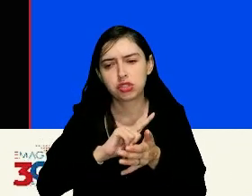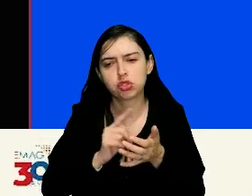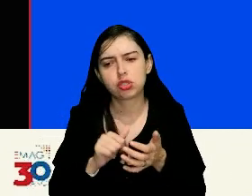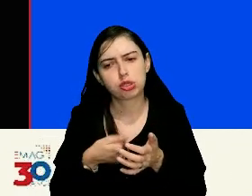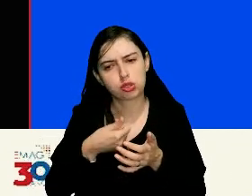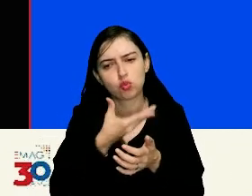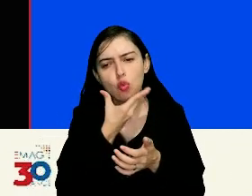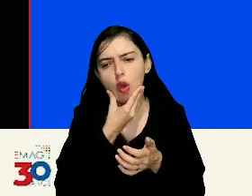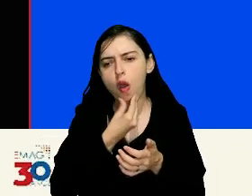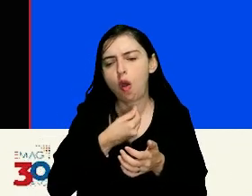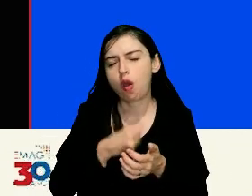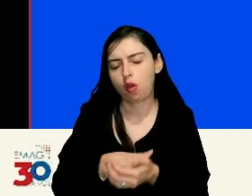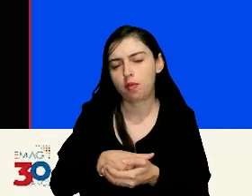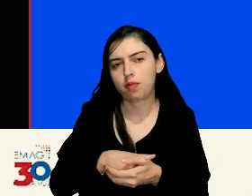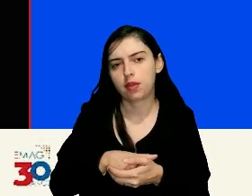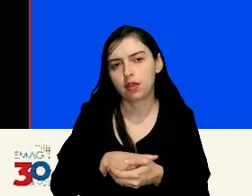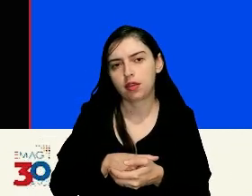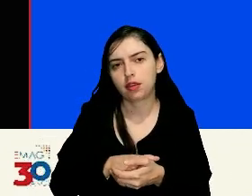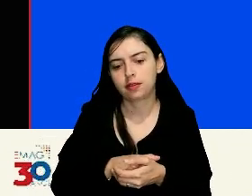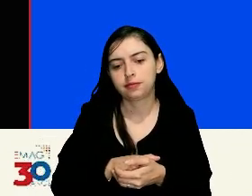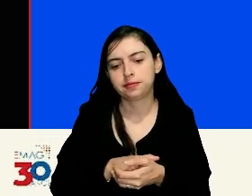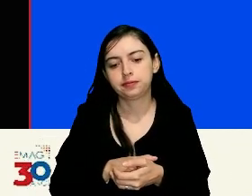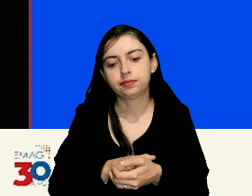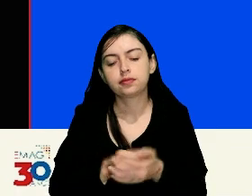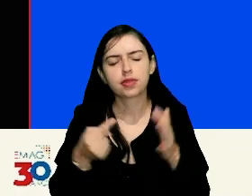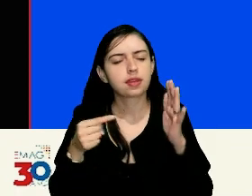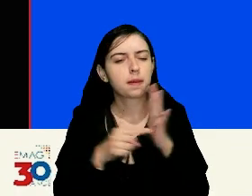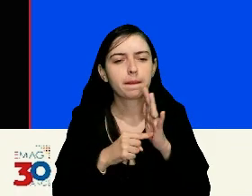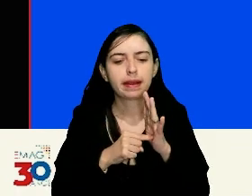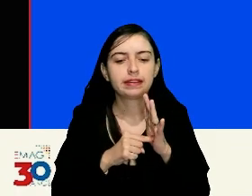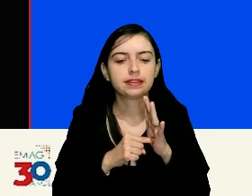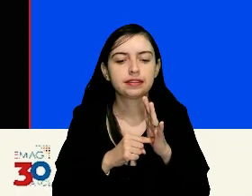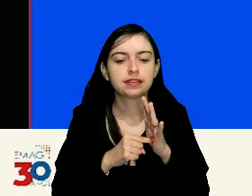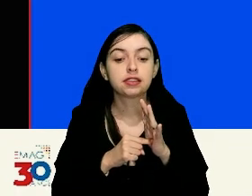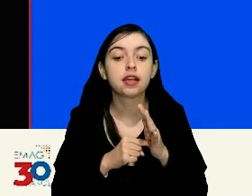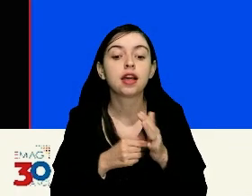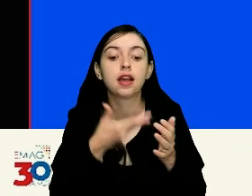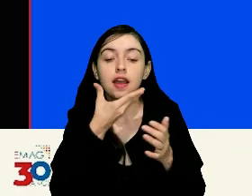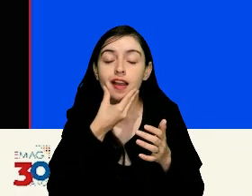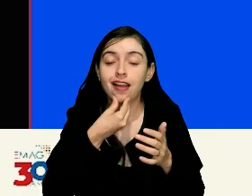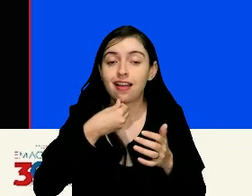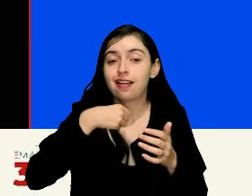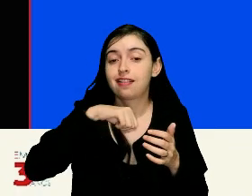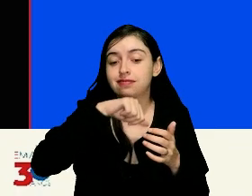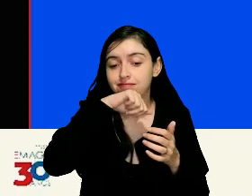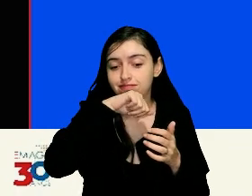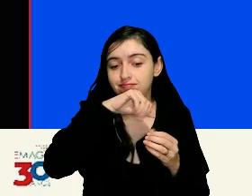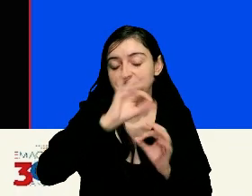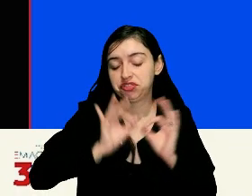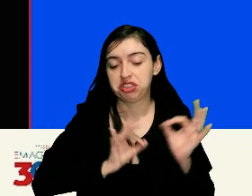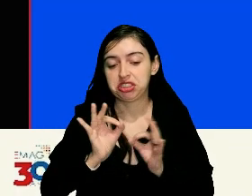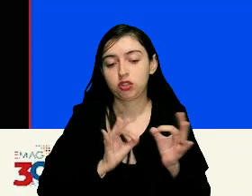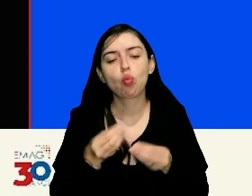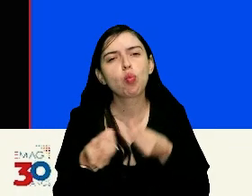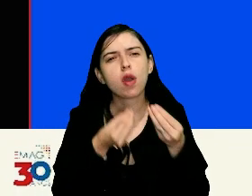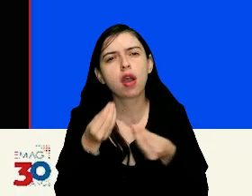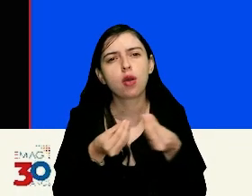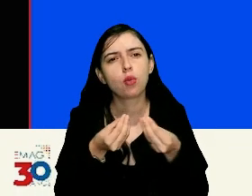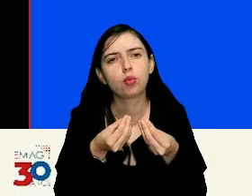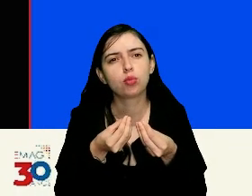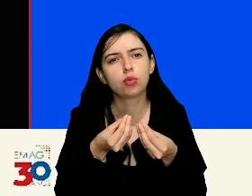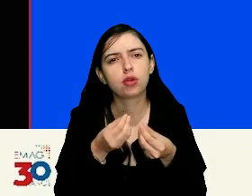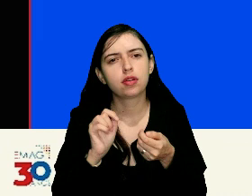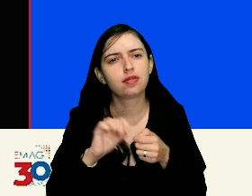nossa masculinidade impacta diretamente na paternidade que a gente performa também. E qual tem sido a paternidade